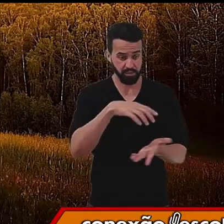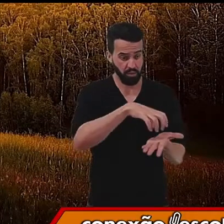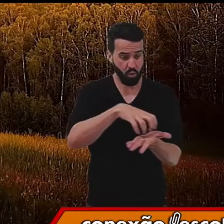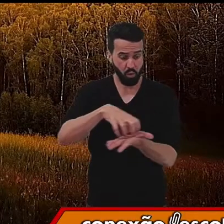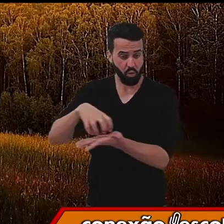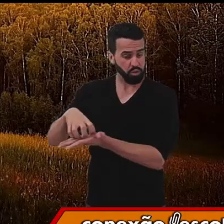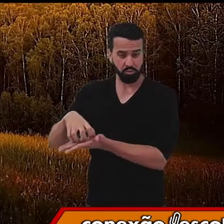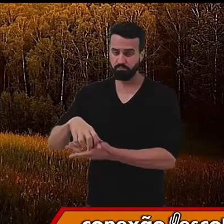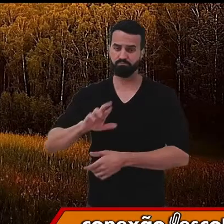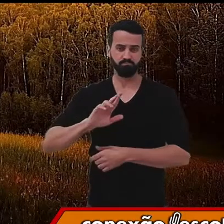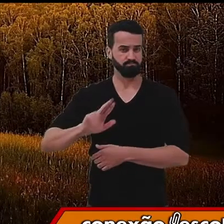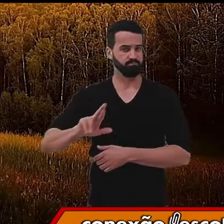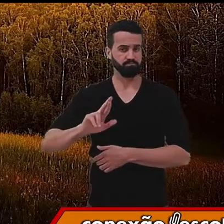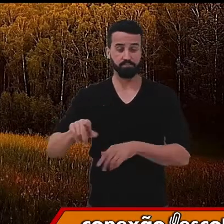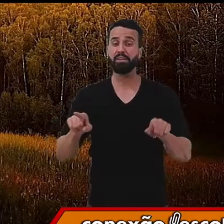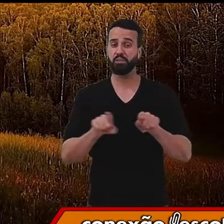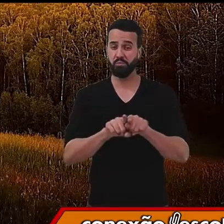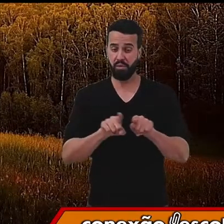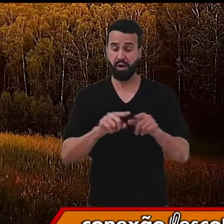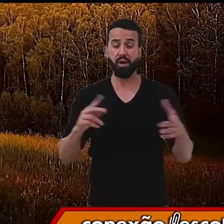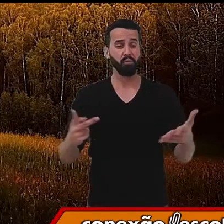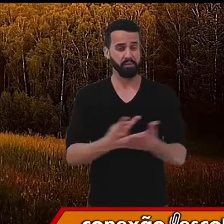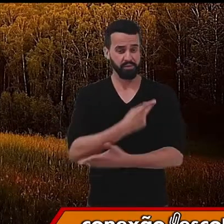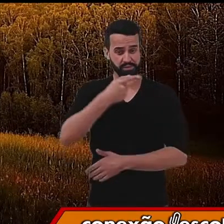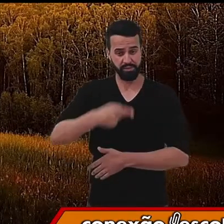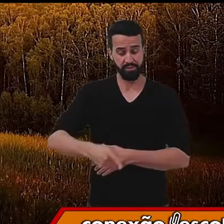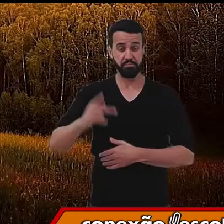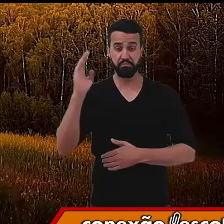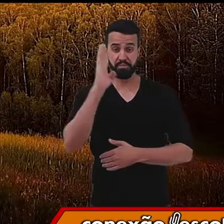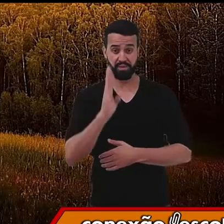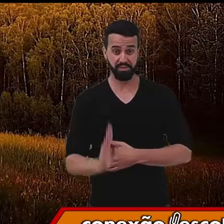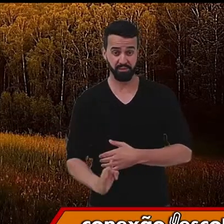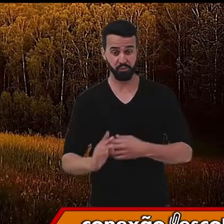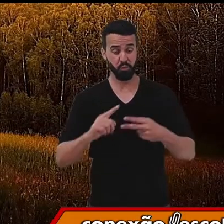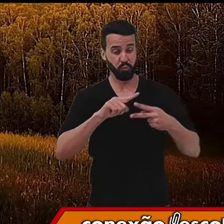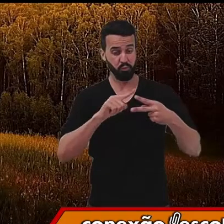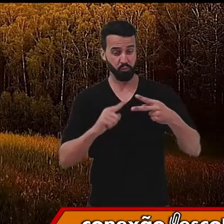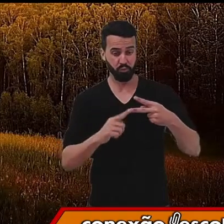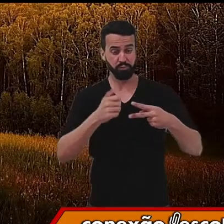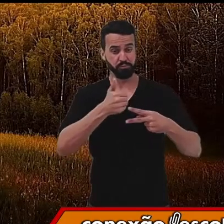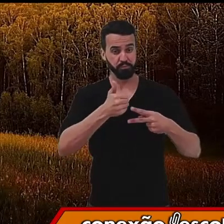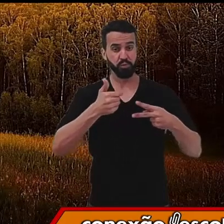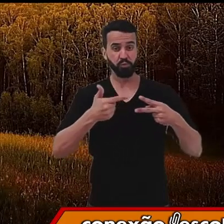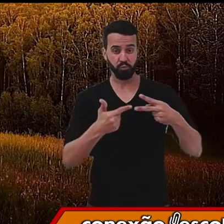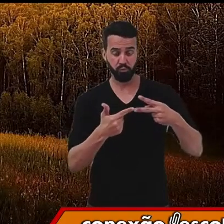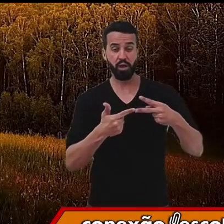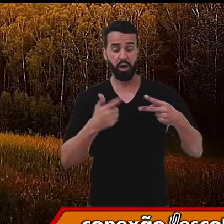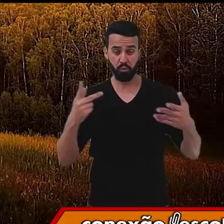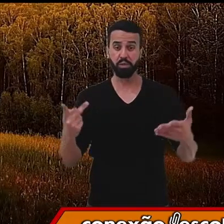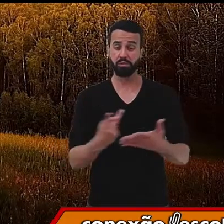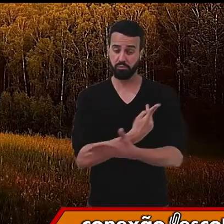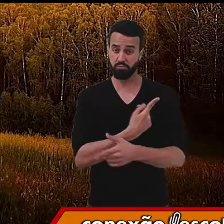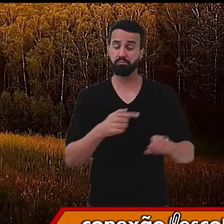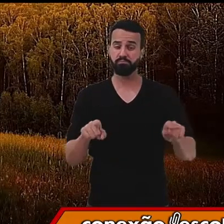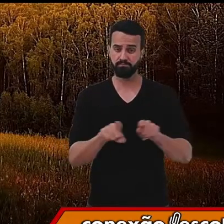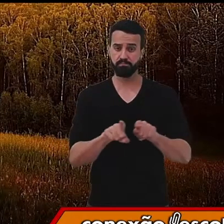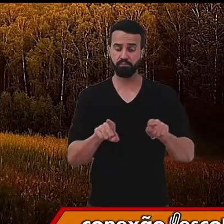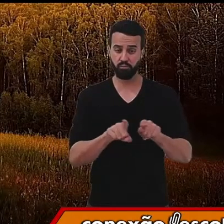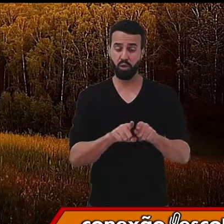inglesas. Aqui no Brasil, nós vamos citar duas ideias revoltosas